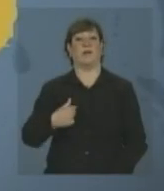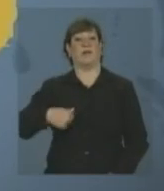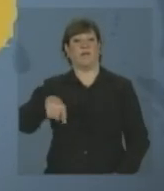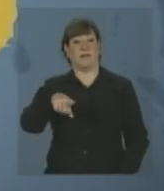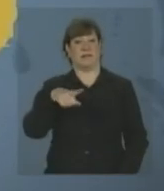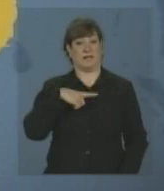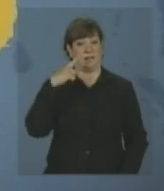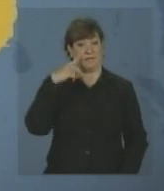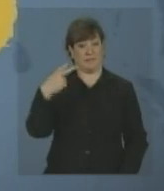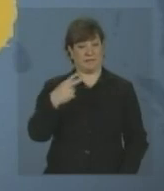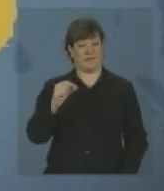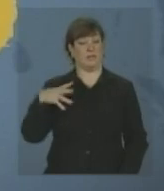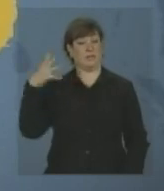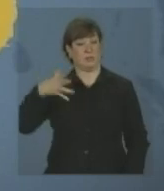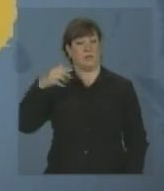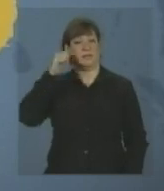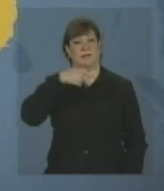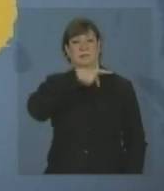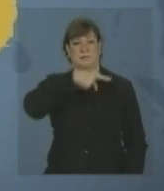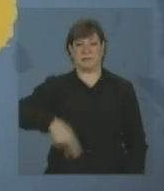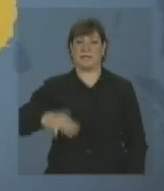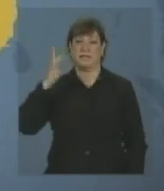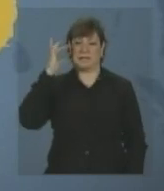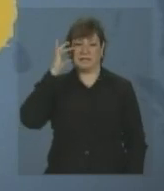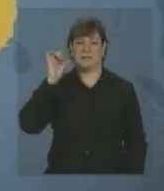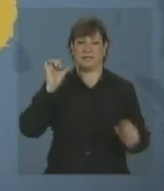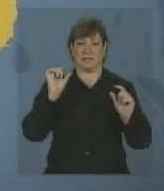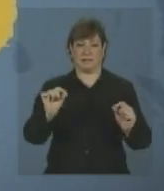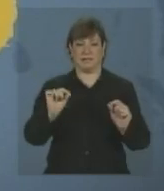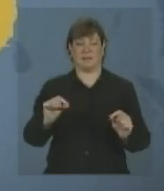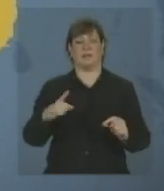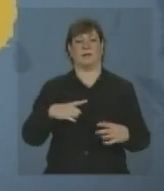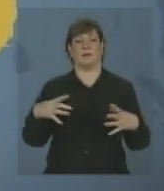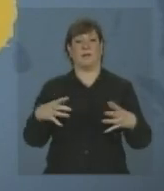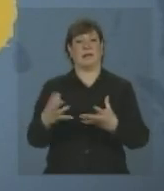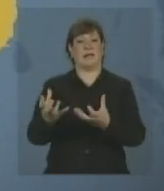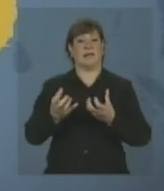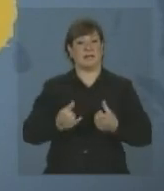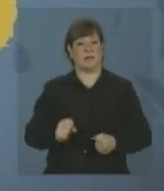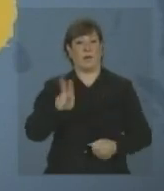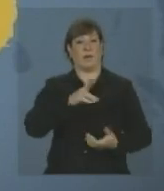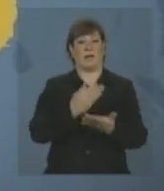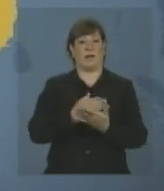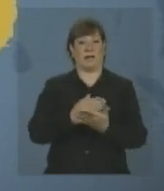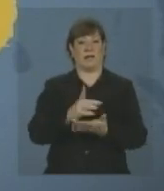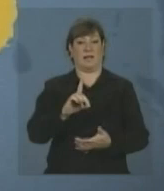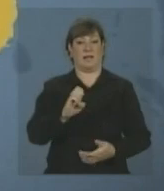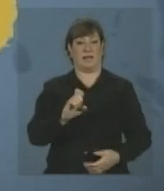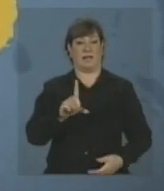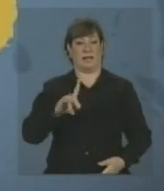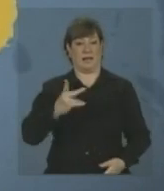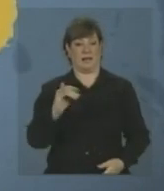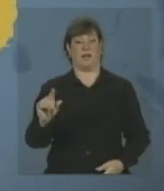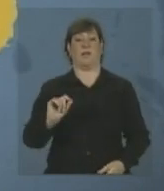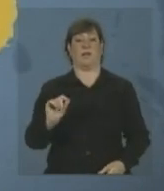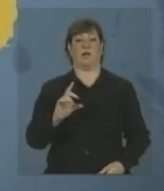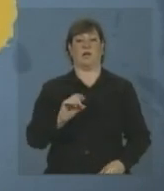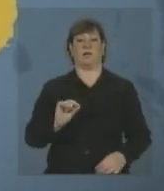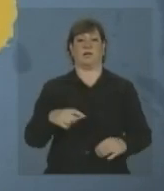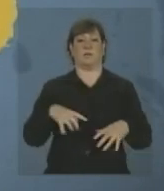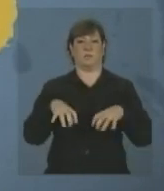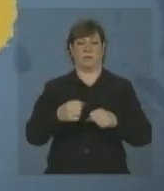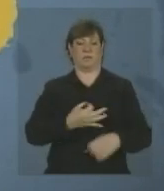Você acompanhou o discurso da presidenta Dilma Rousseff ao receber pela Universidade de Delhi o título de doutor honoris